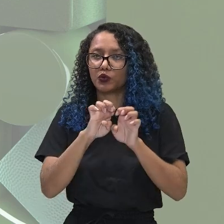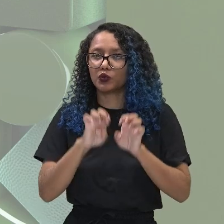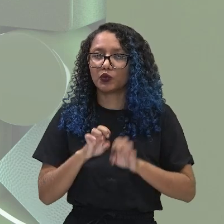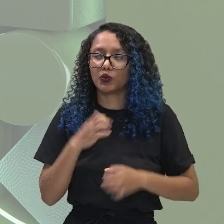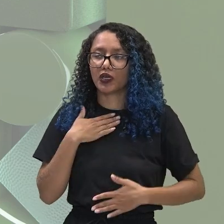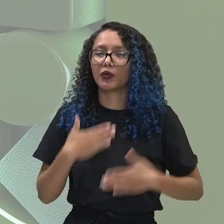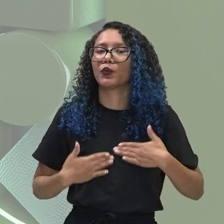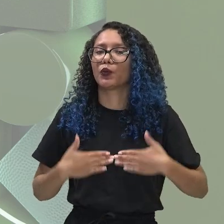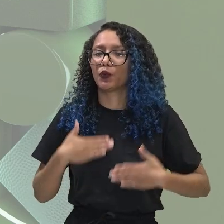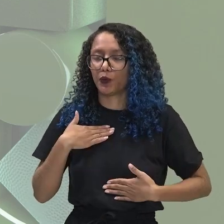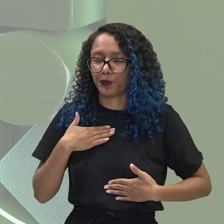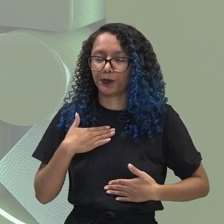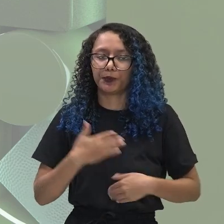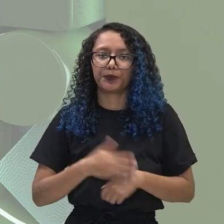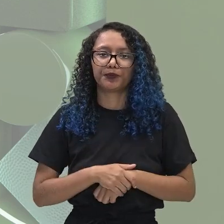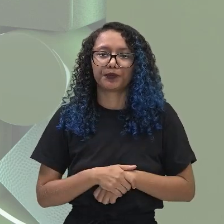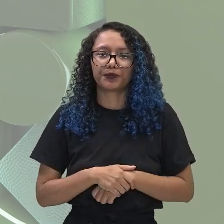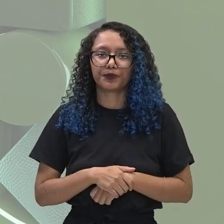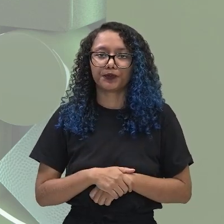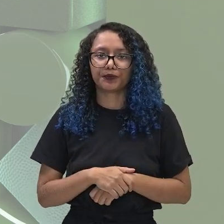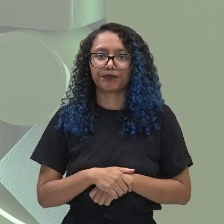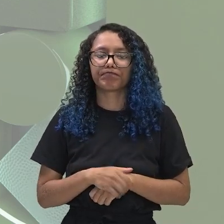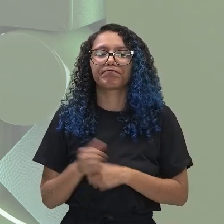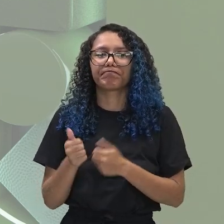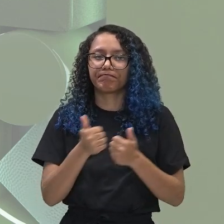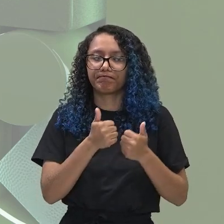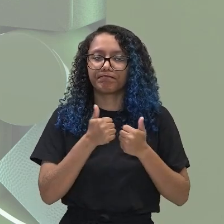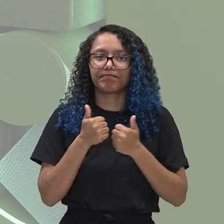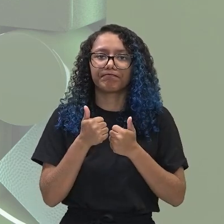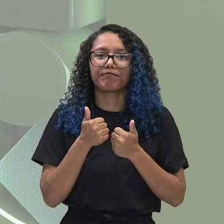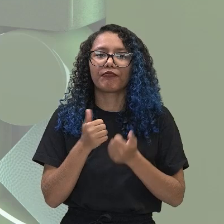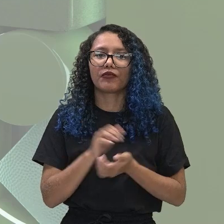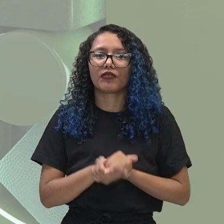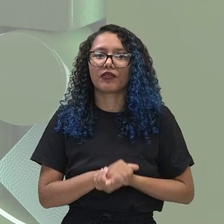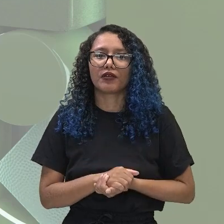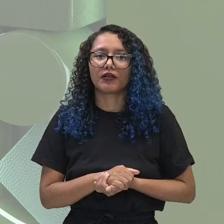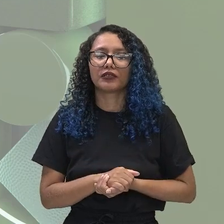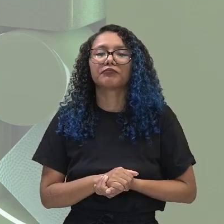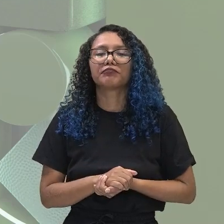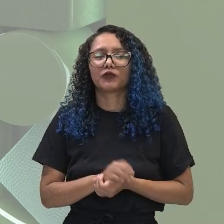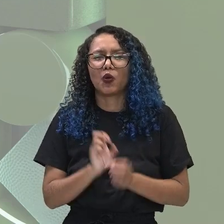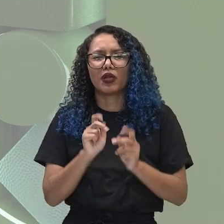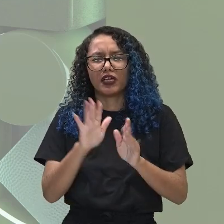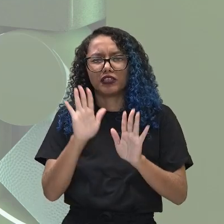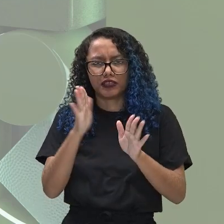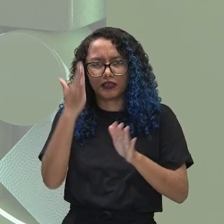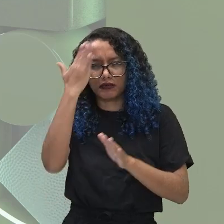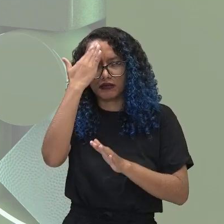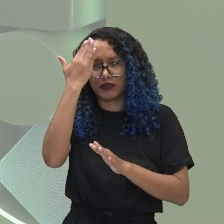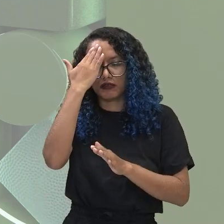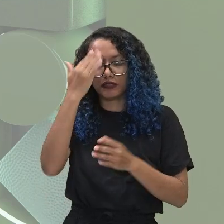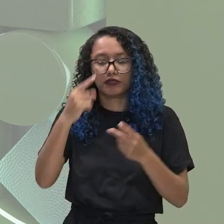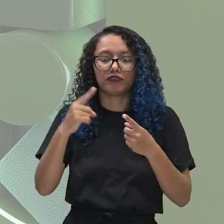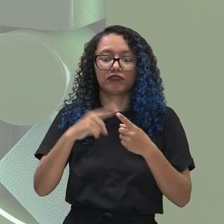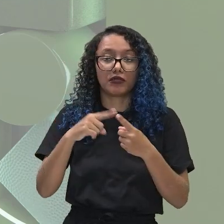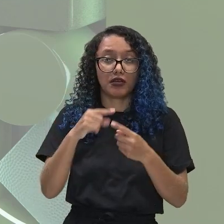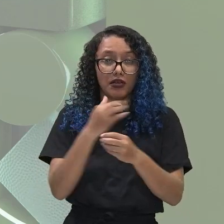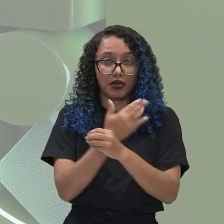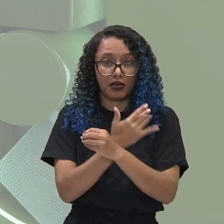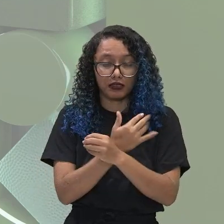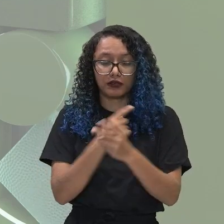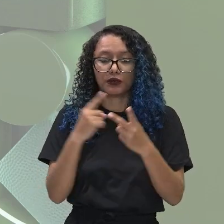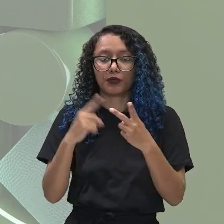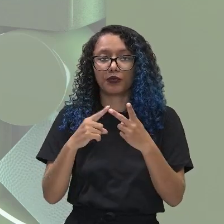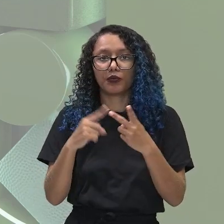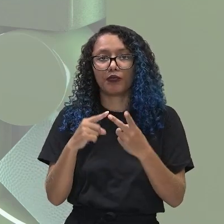organismo. Beleza, professora, eu identifiquei lá o elemento. Eu já sei o que é um ácido, eu já